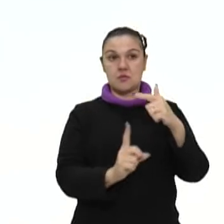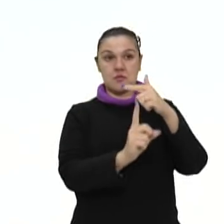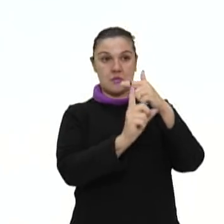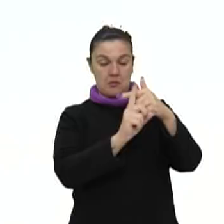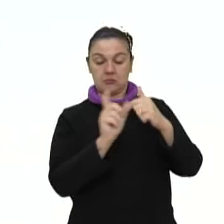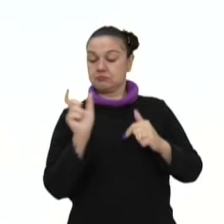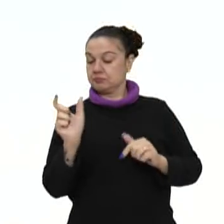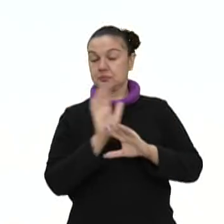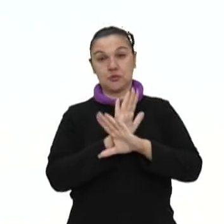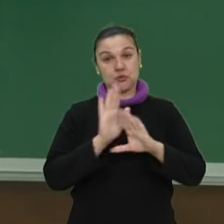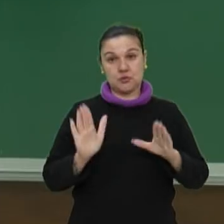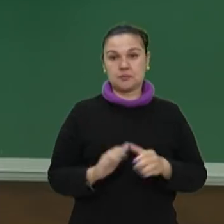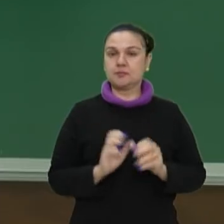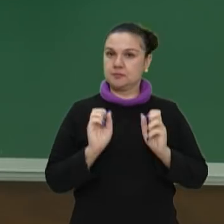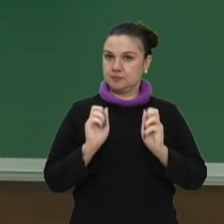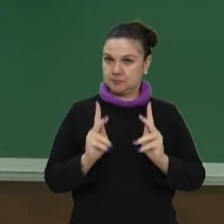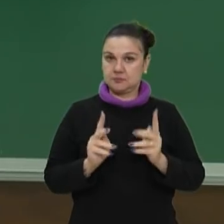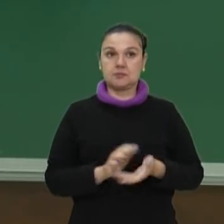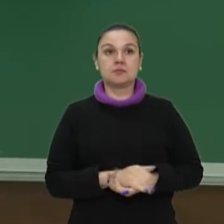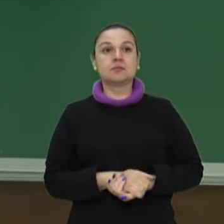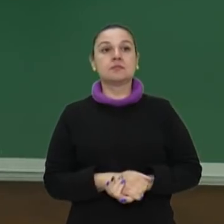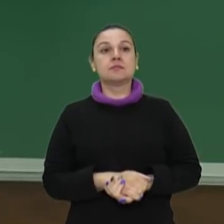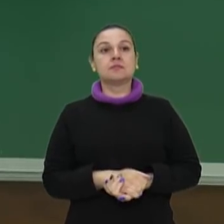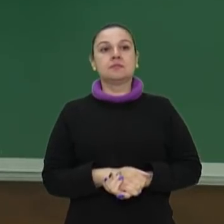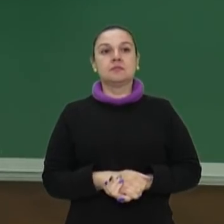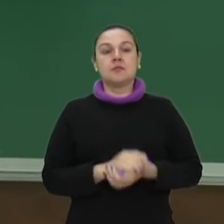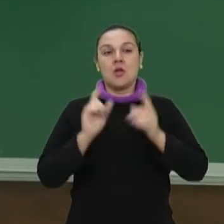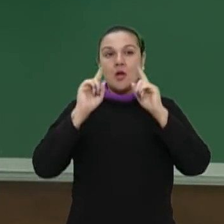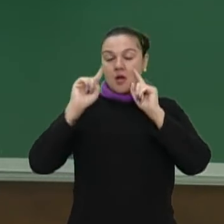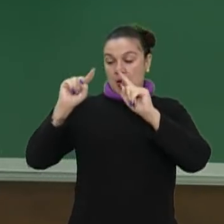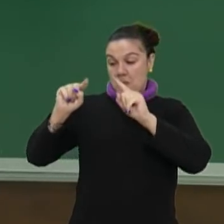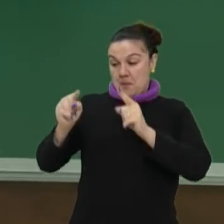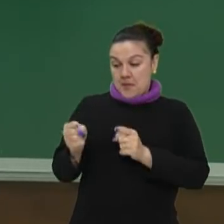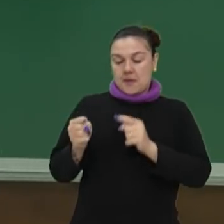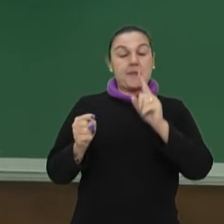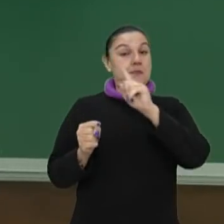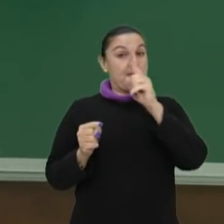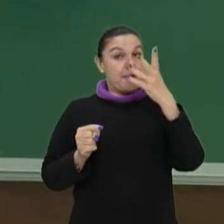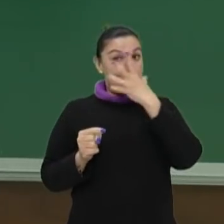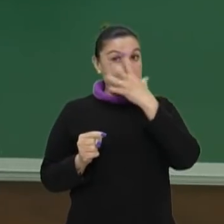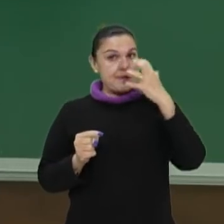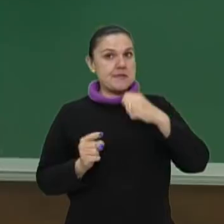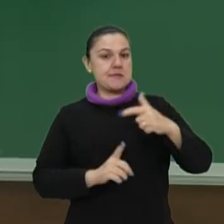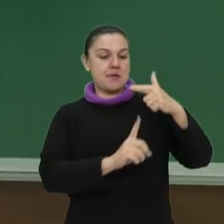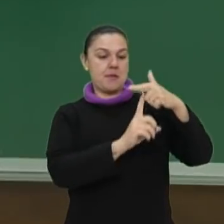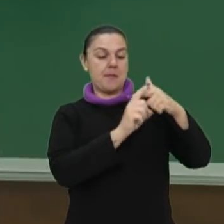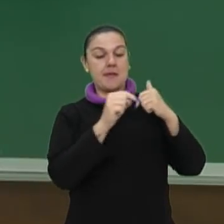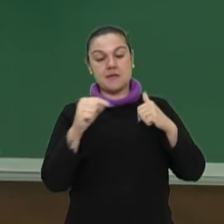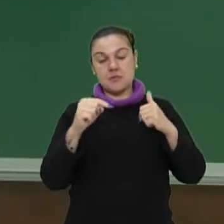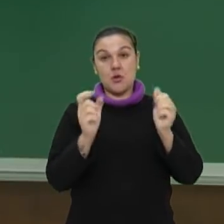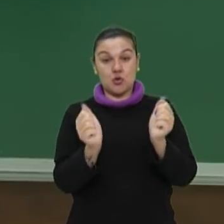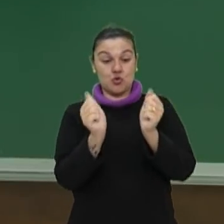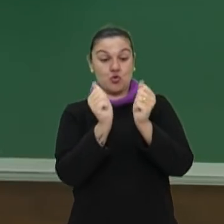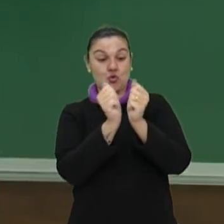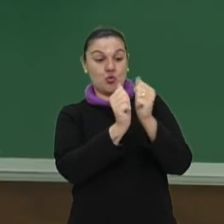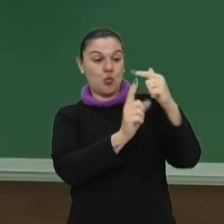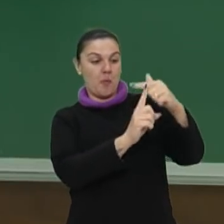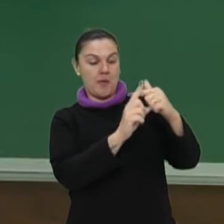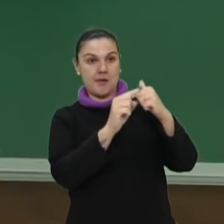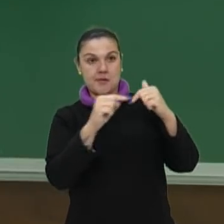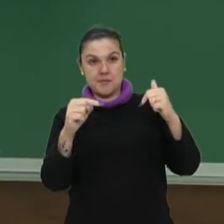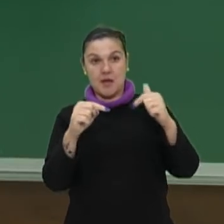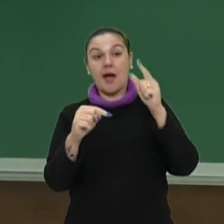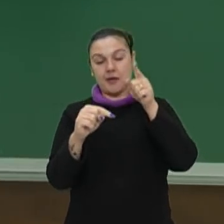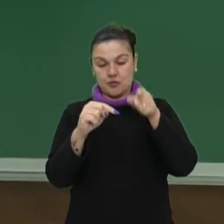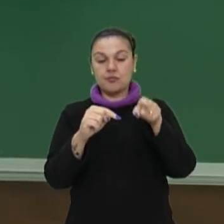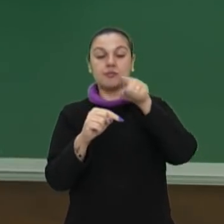numerador dessa daqui. Beleza? Aqui eu coloquei entre parênteses para, né, não termos aí dois sinais juntos. E aqui a gente faz até a regrinha